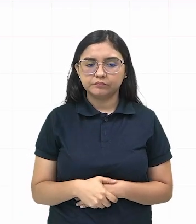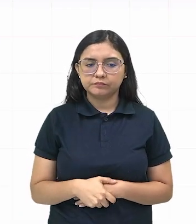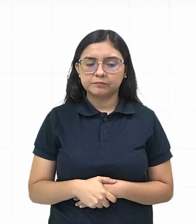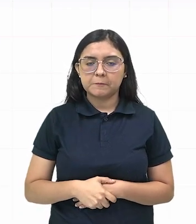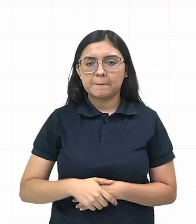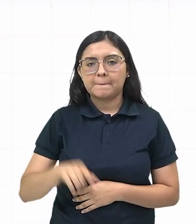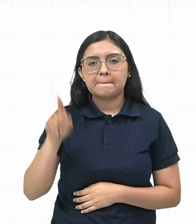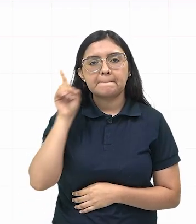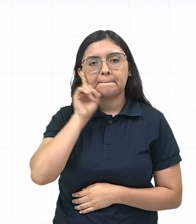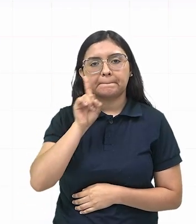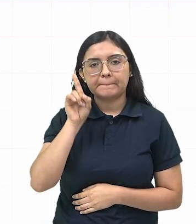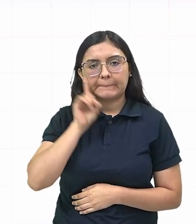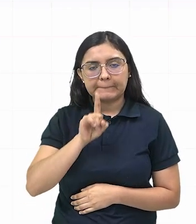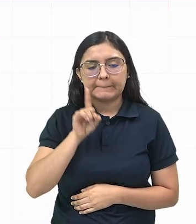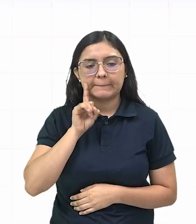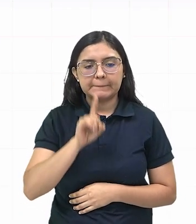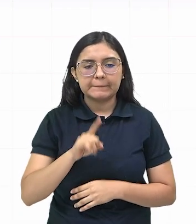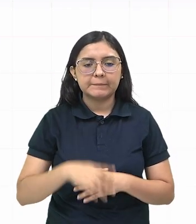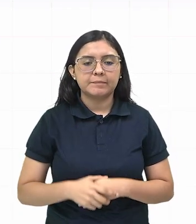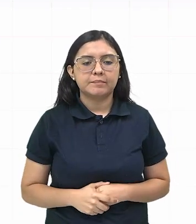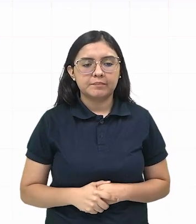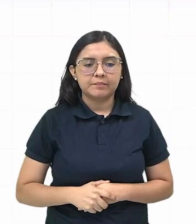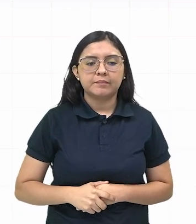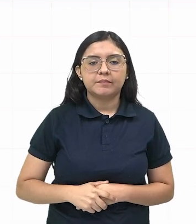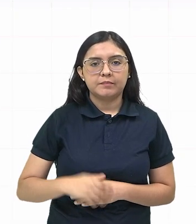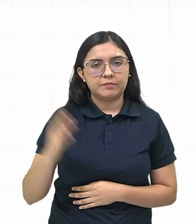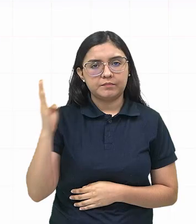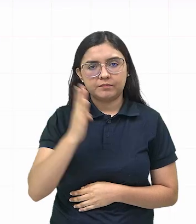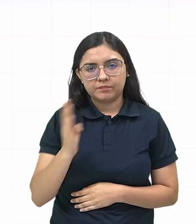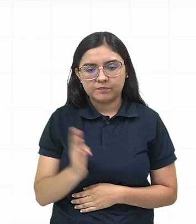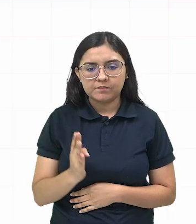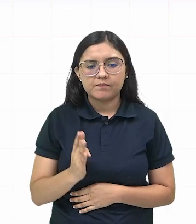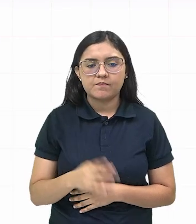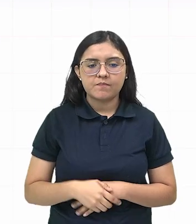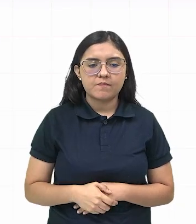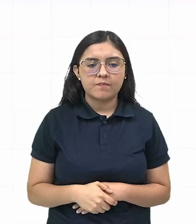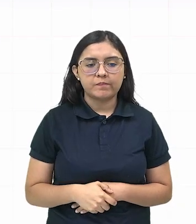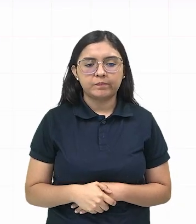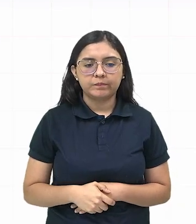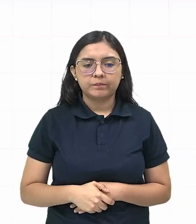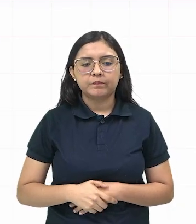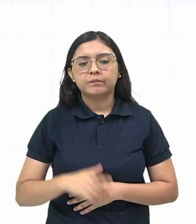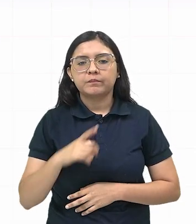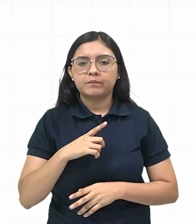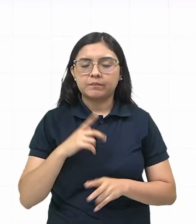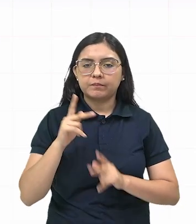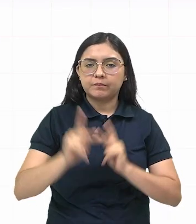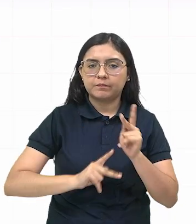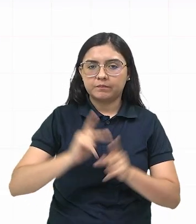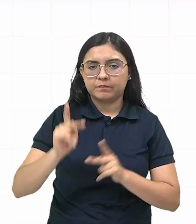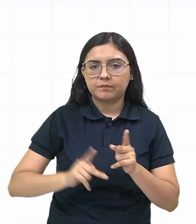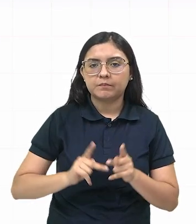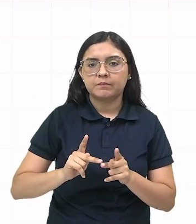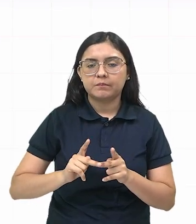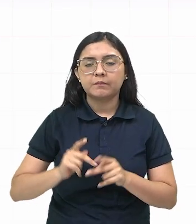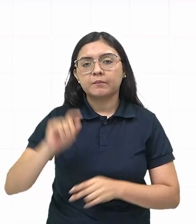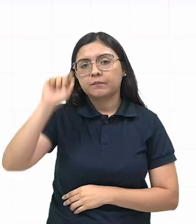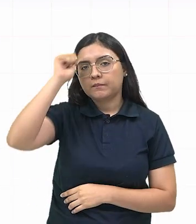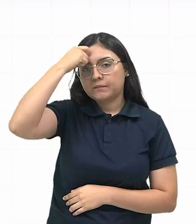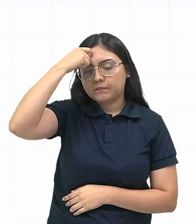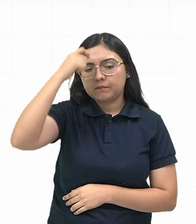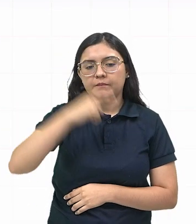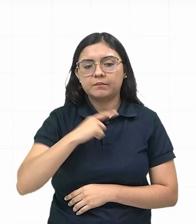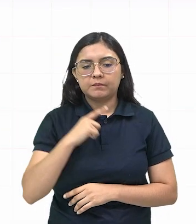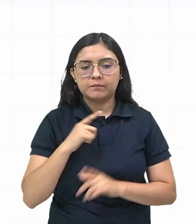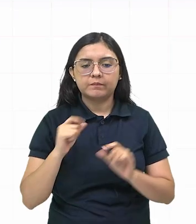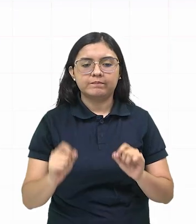nos Estados Unidos foi muito forte, no Brasil também. A boa parte da população negra passou por